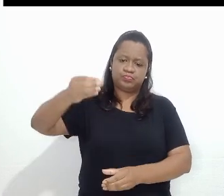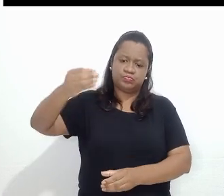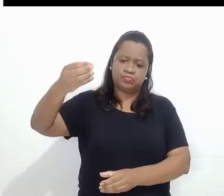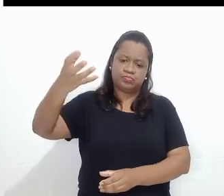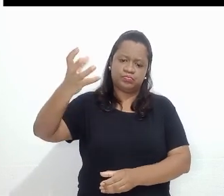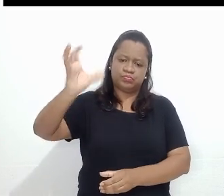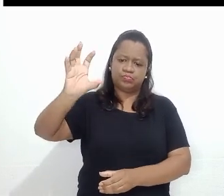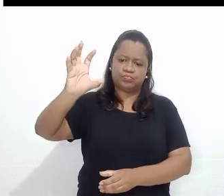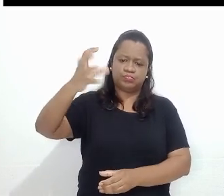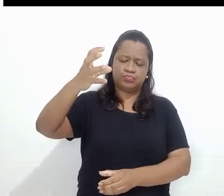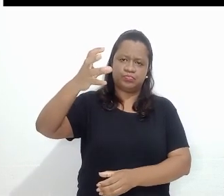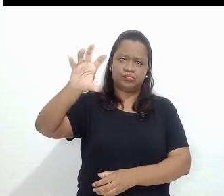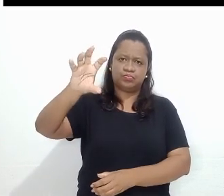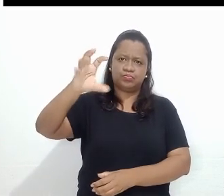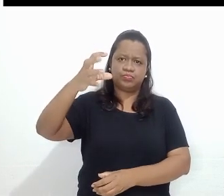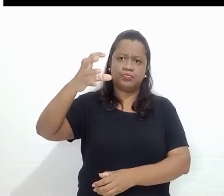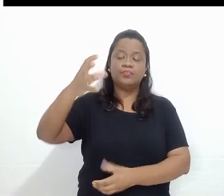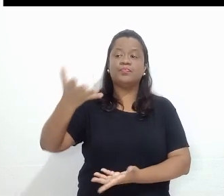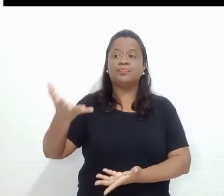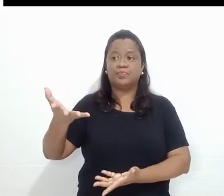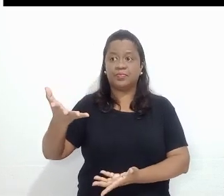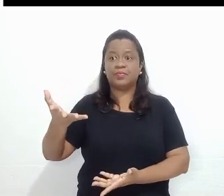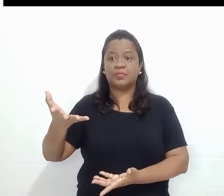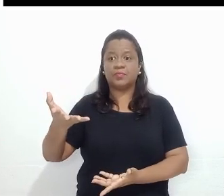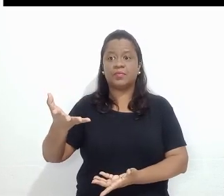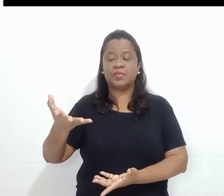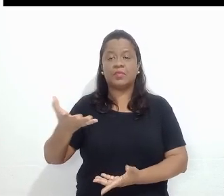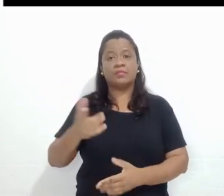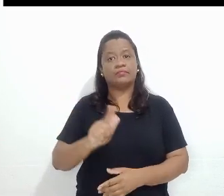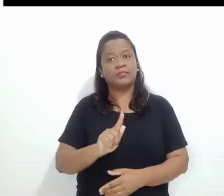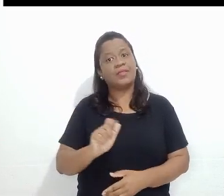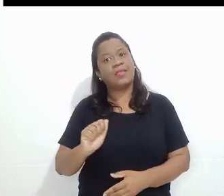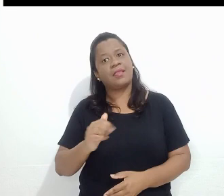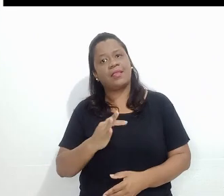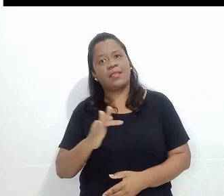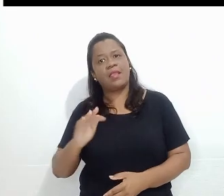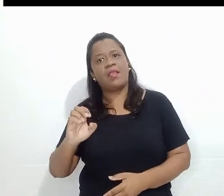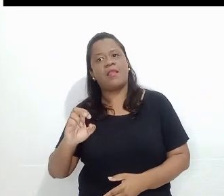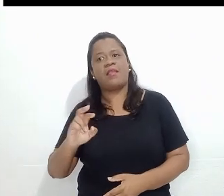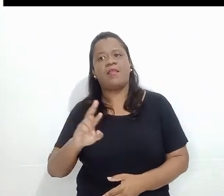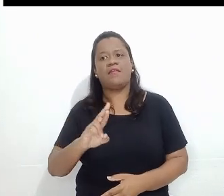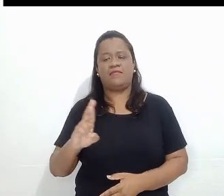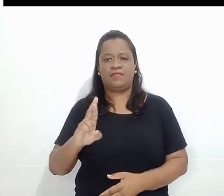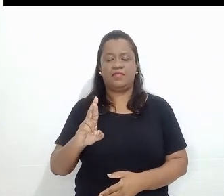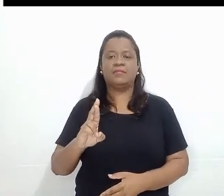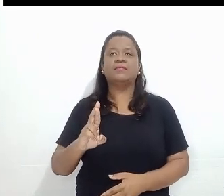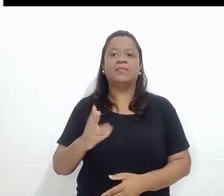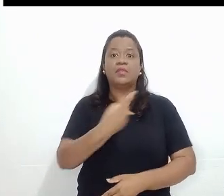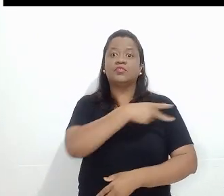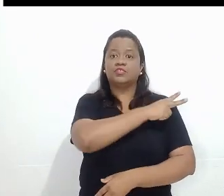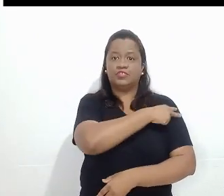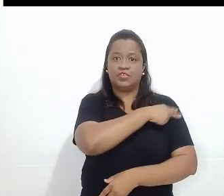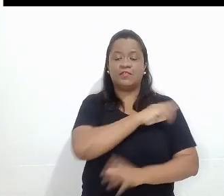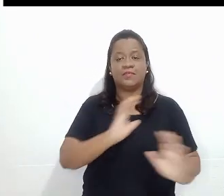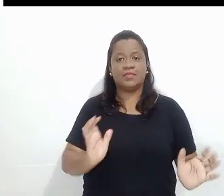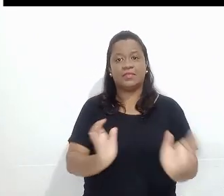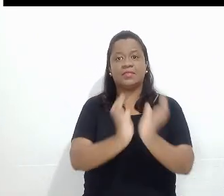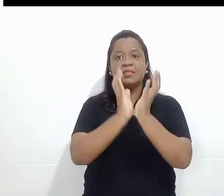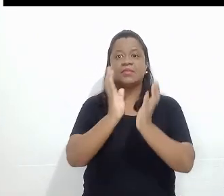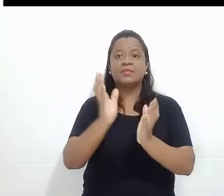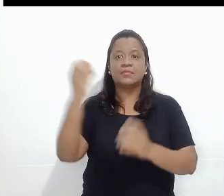direitinho. Então é isso, é o gaffer, ele é o chefe da equipe de iluminação. Ele controla e ele se